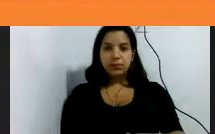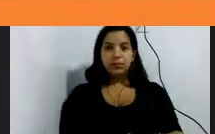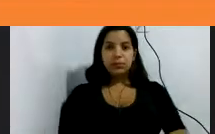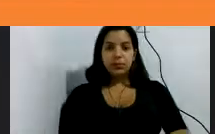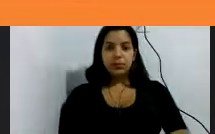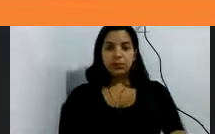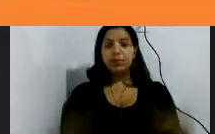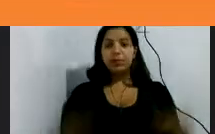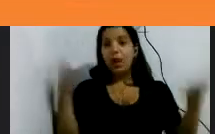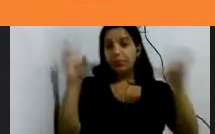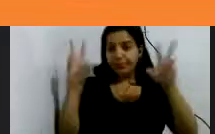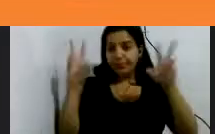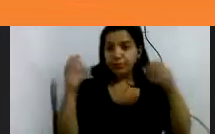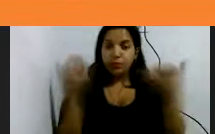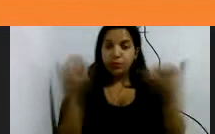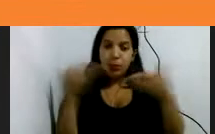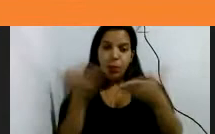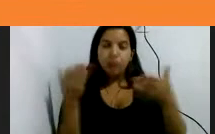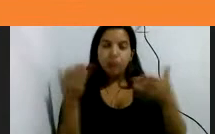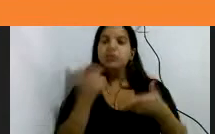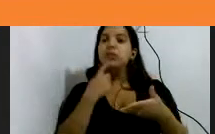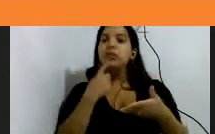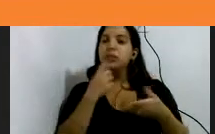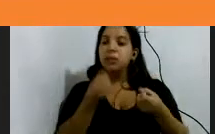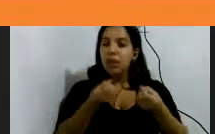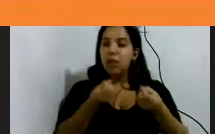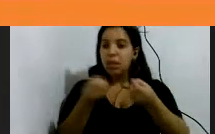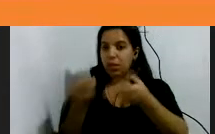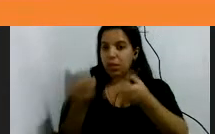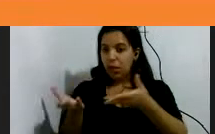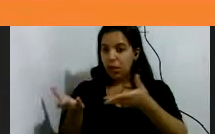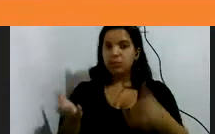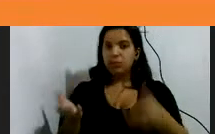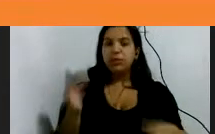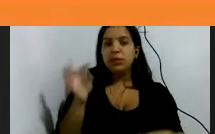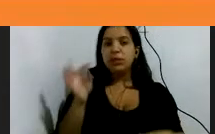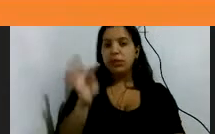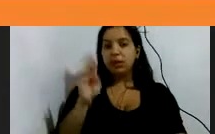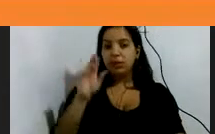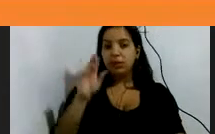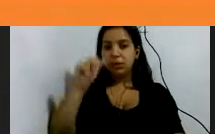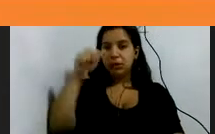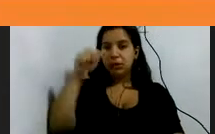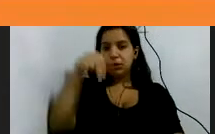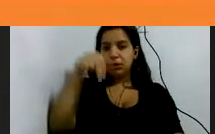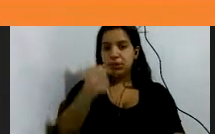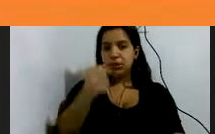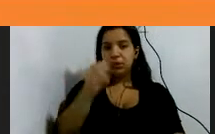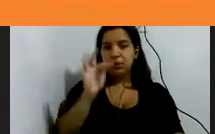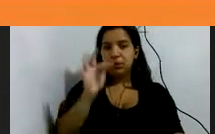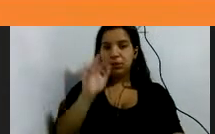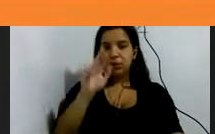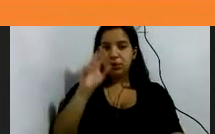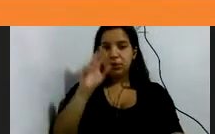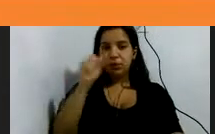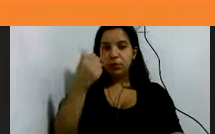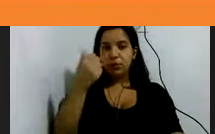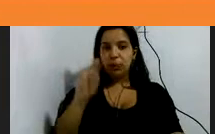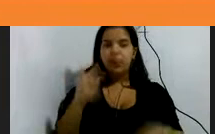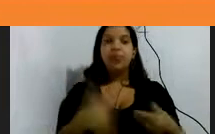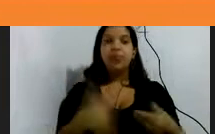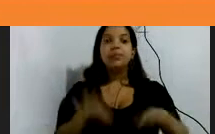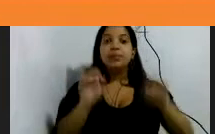Então, a aula de hoje a gente vai falar sobre medicina transfusional. Então, o sistema ABO, ele